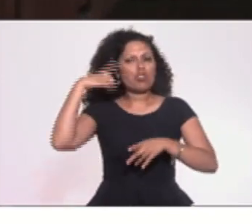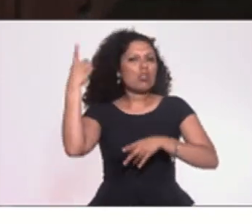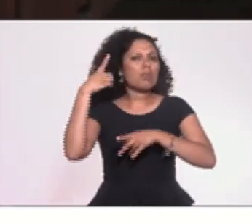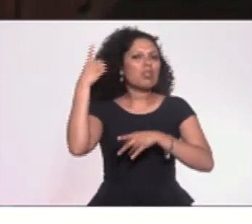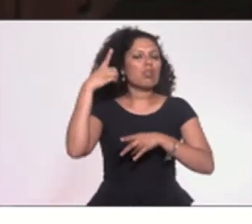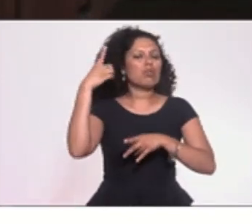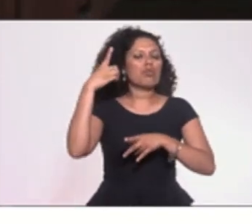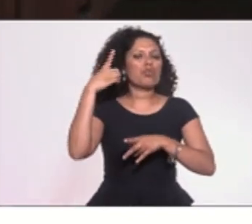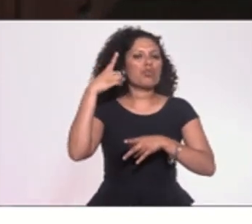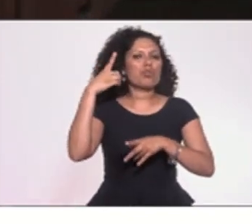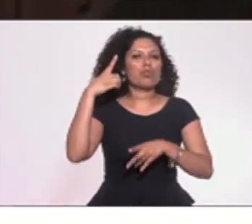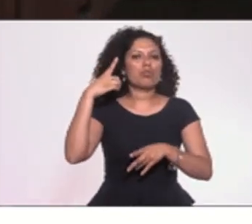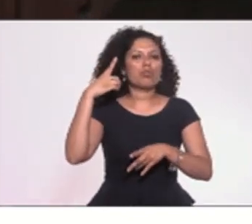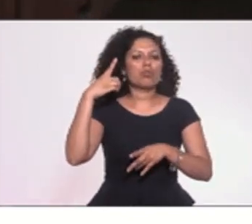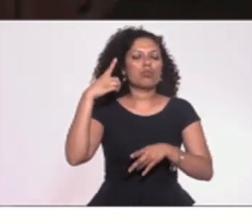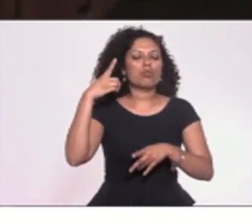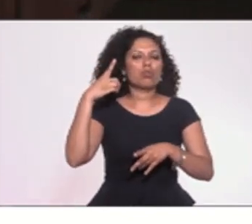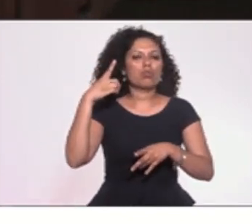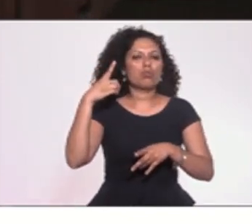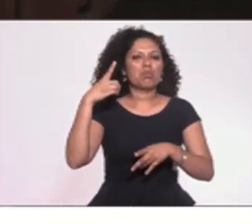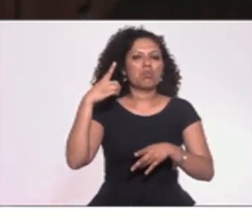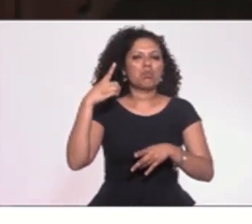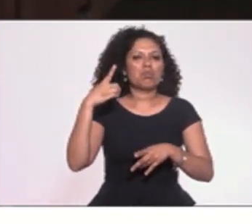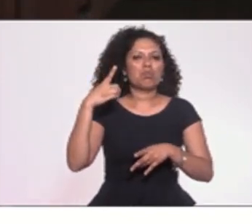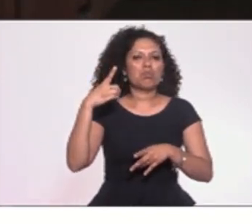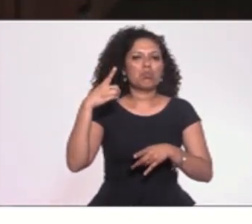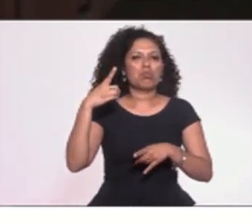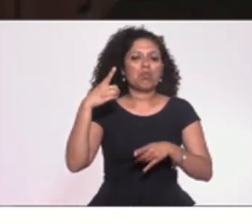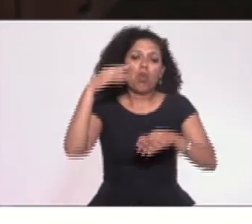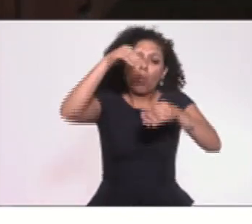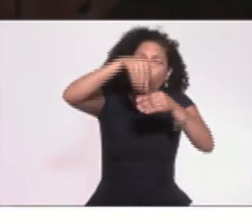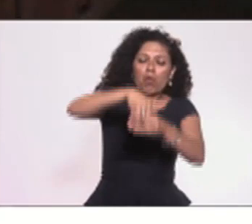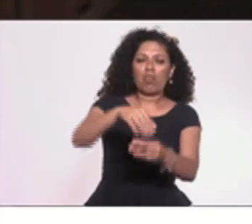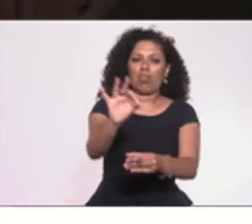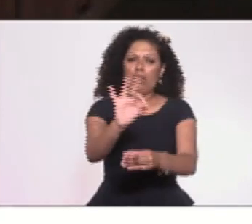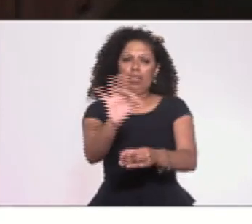7 deputados que não eram votantes.